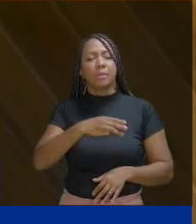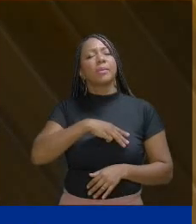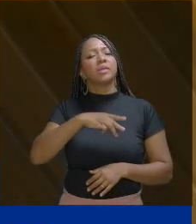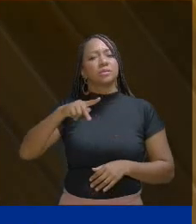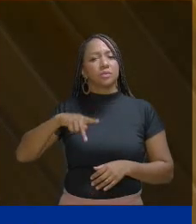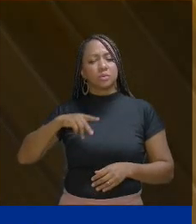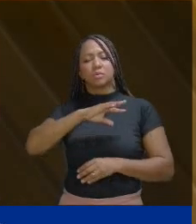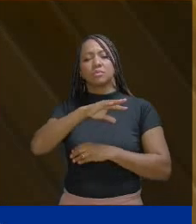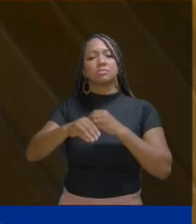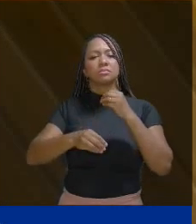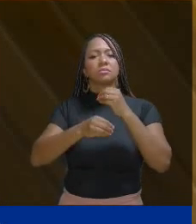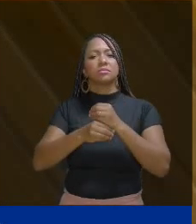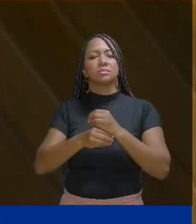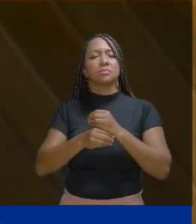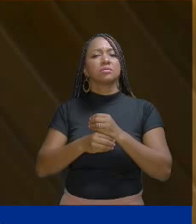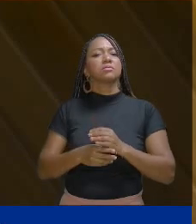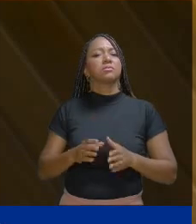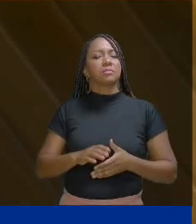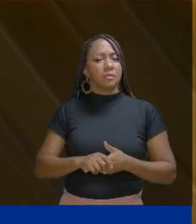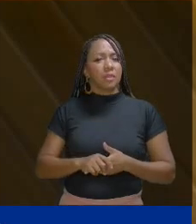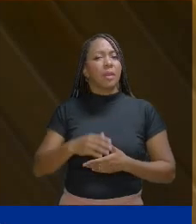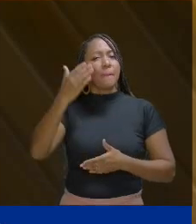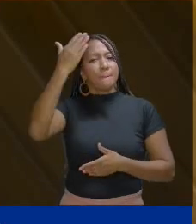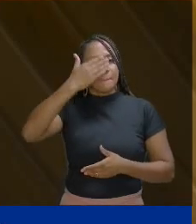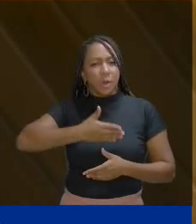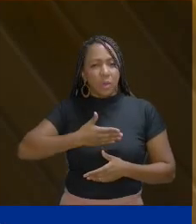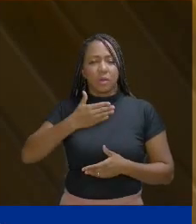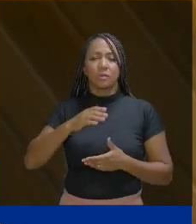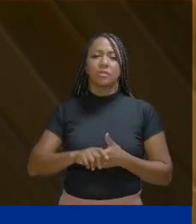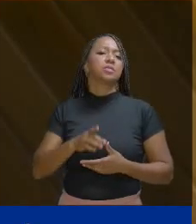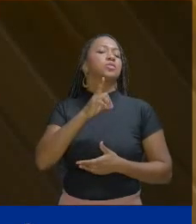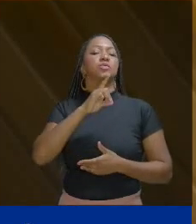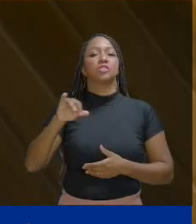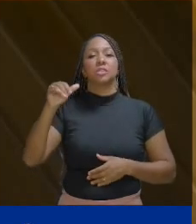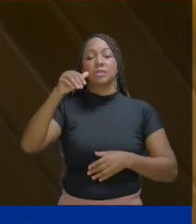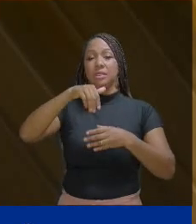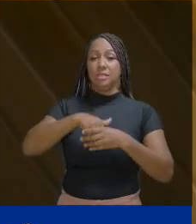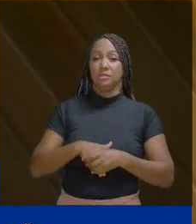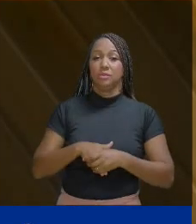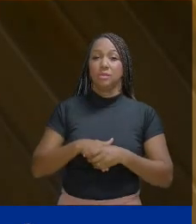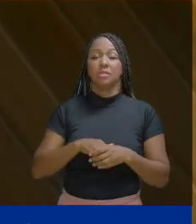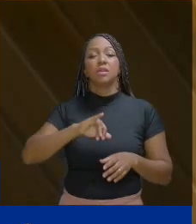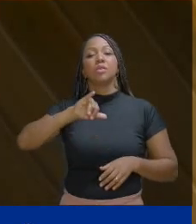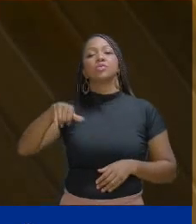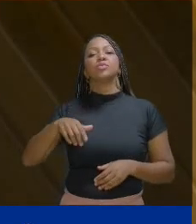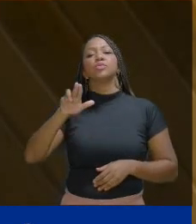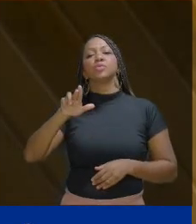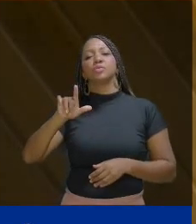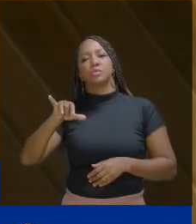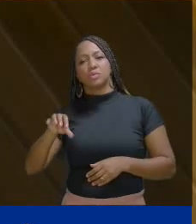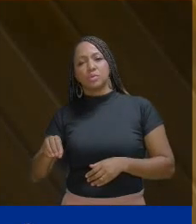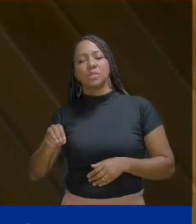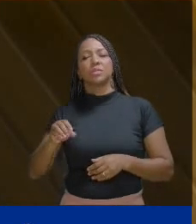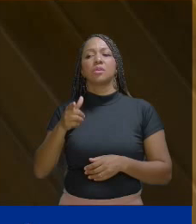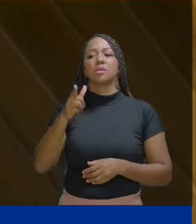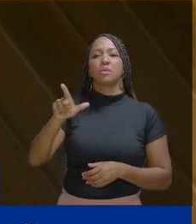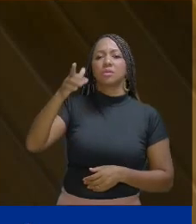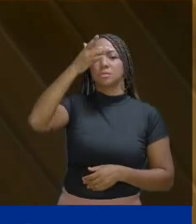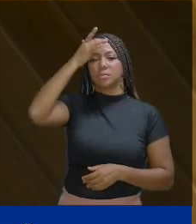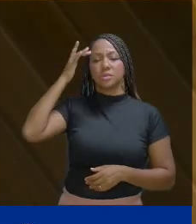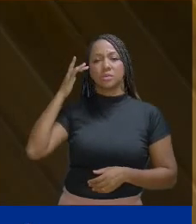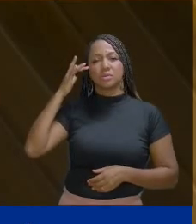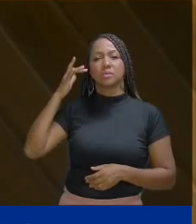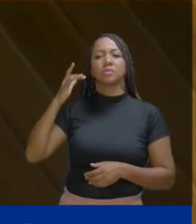Ministério Público reiterou que os elementos colhidos comprovam que no dia da eleição, Júlio César e